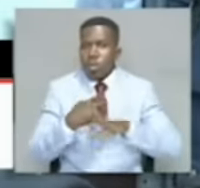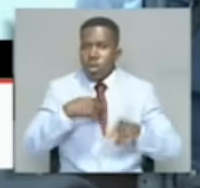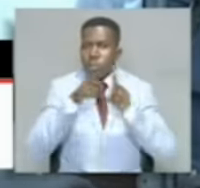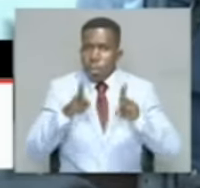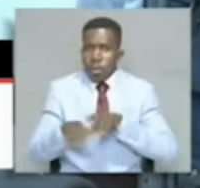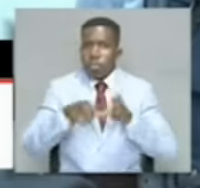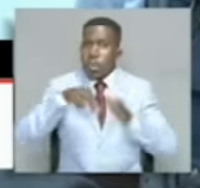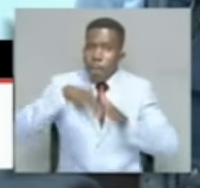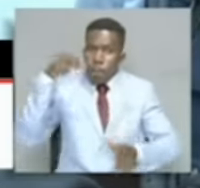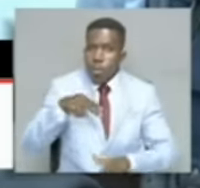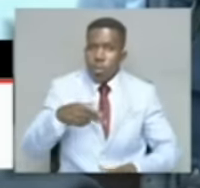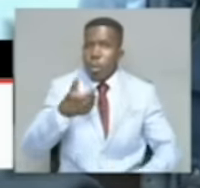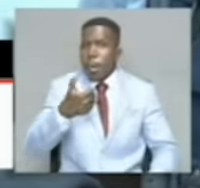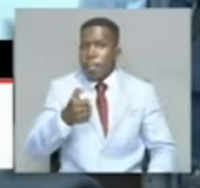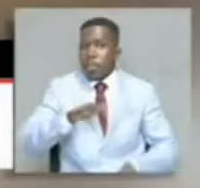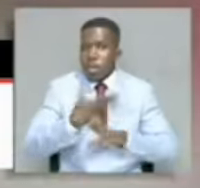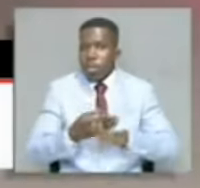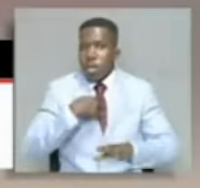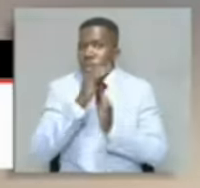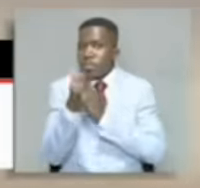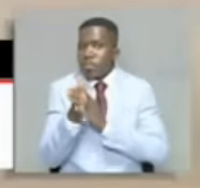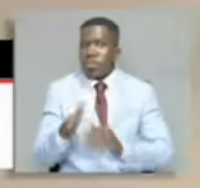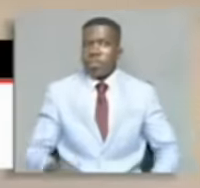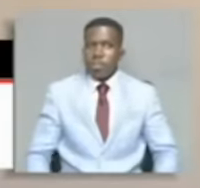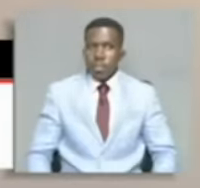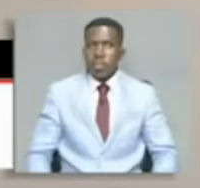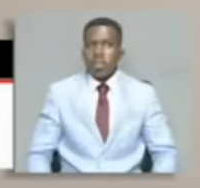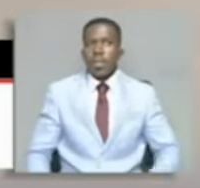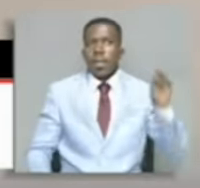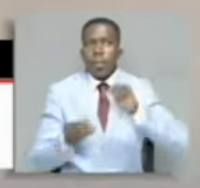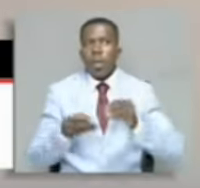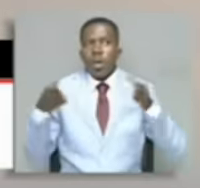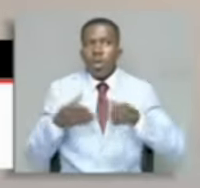disparos na perna do senhor e se meteu em fuga. Através destas imagens,